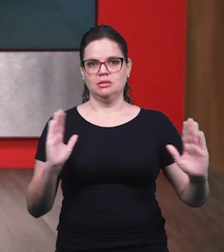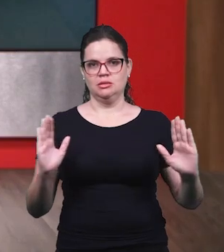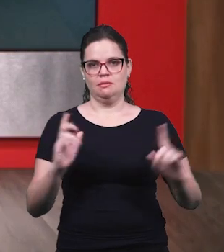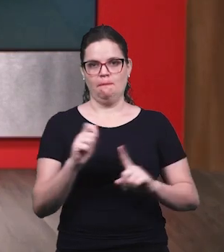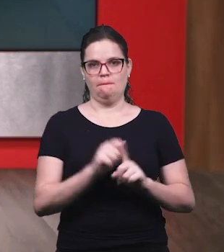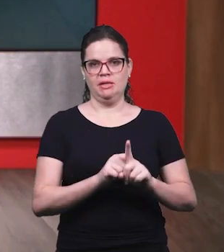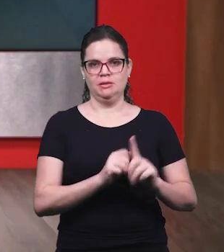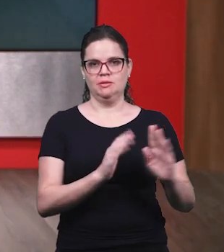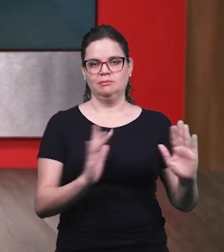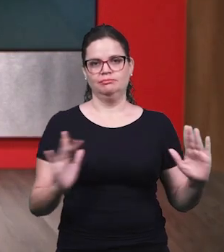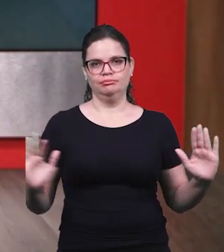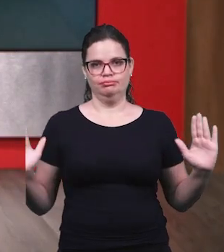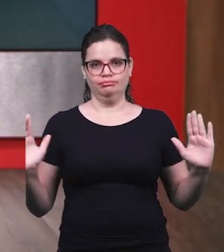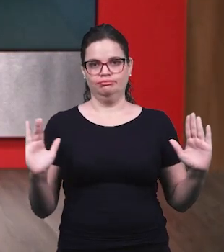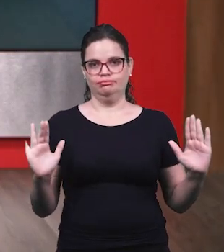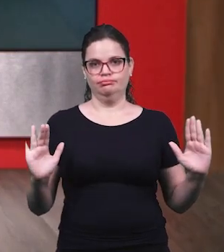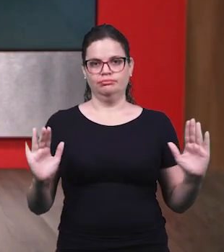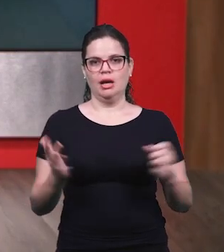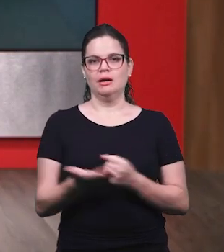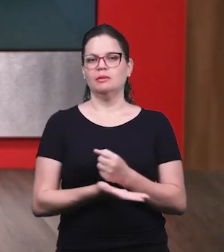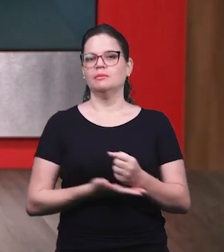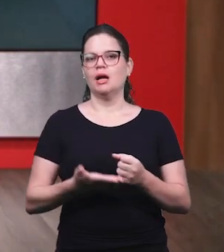analisou. A base